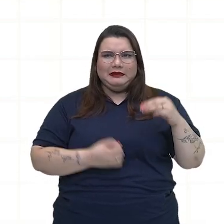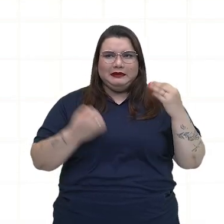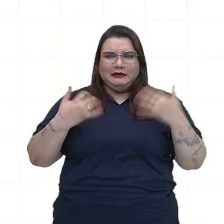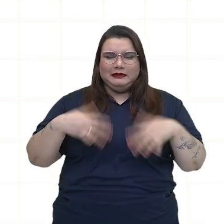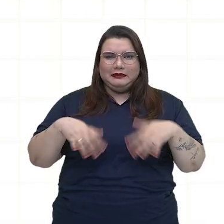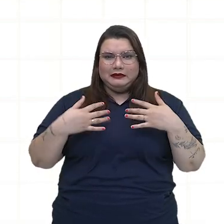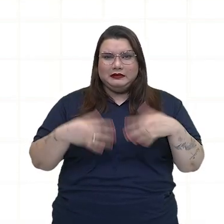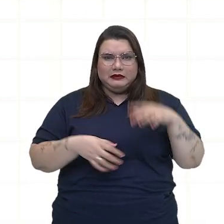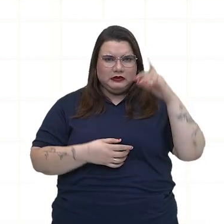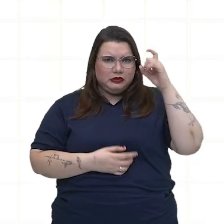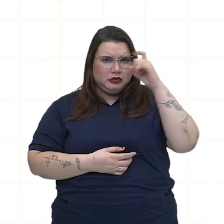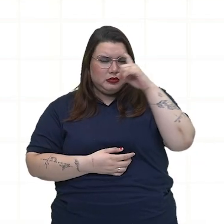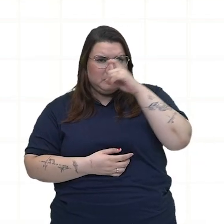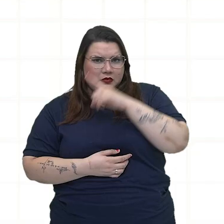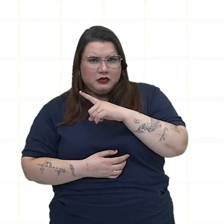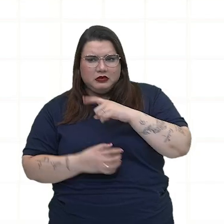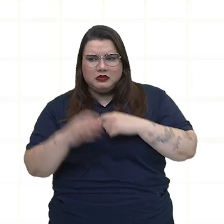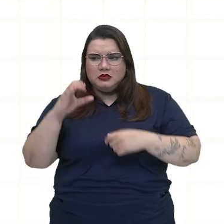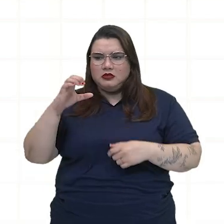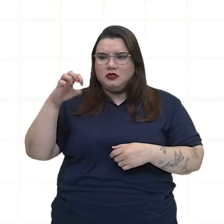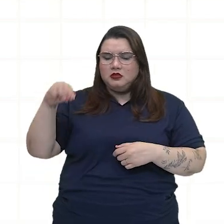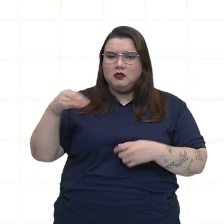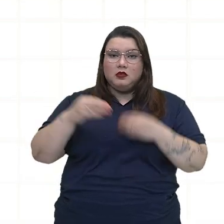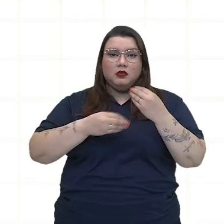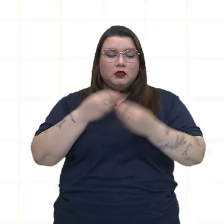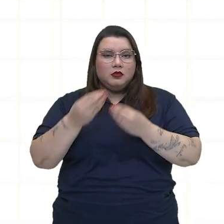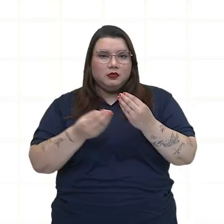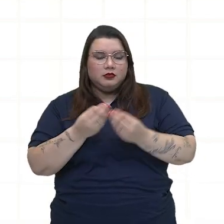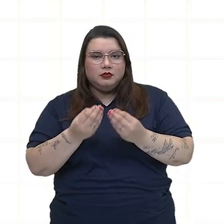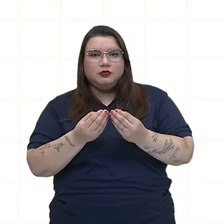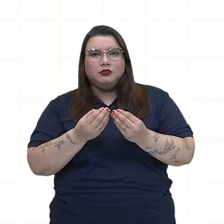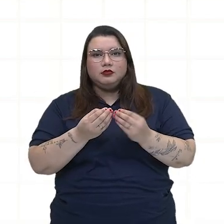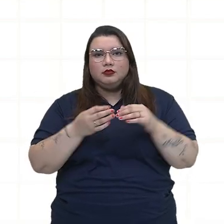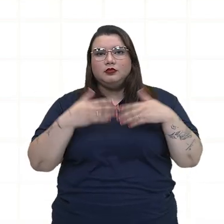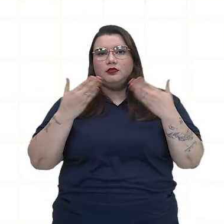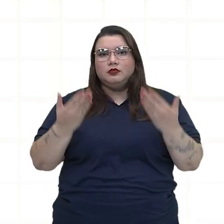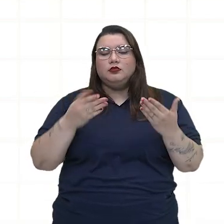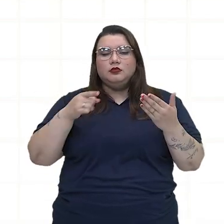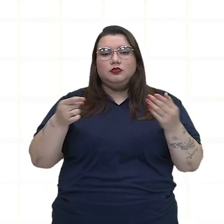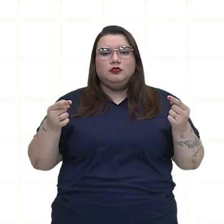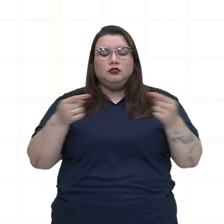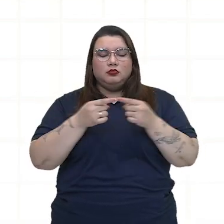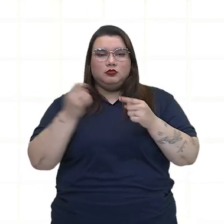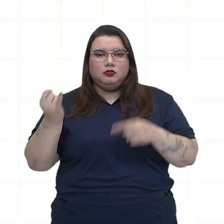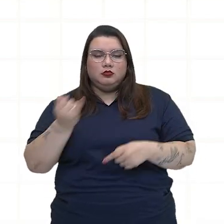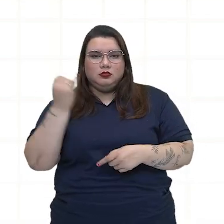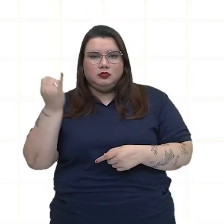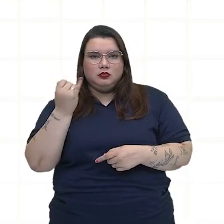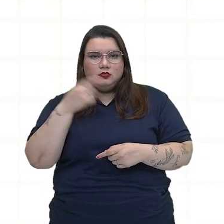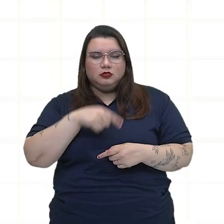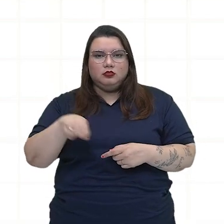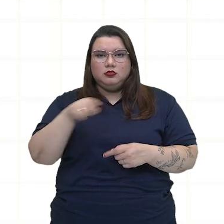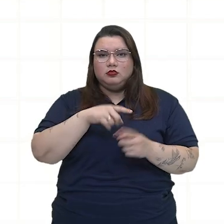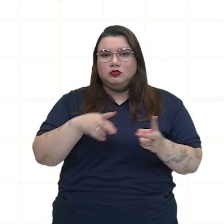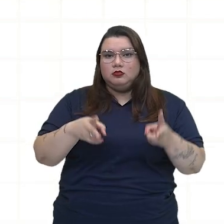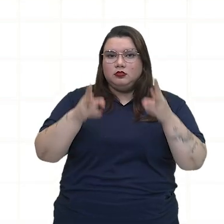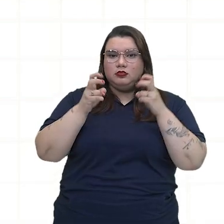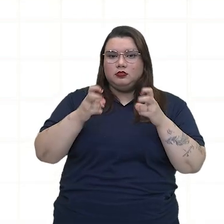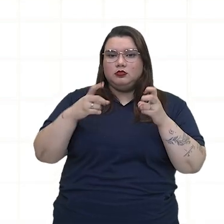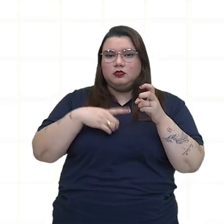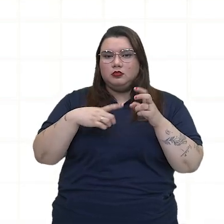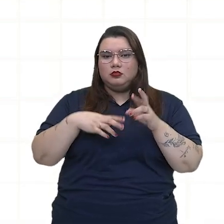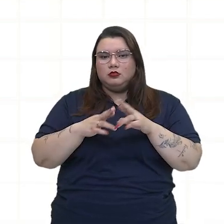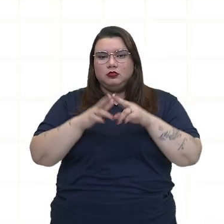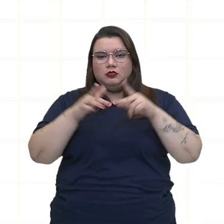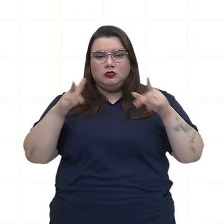cada vez mais confuso esse negócio de centímetro. Olha só, nesse momento, o que é importante para você entender que é a